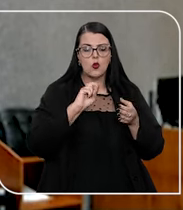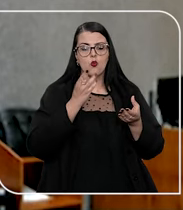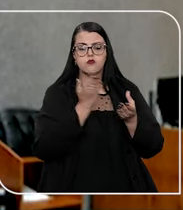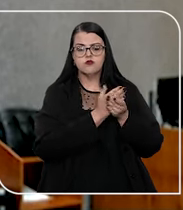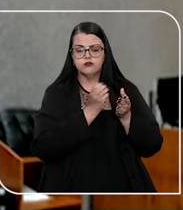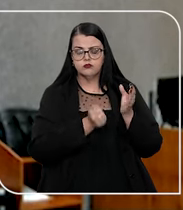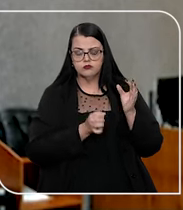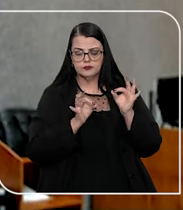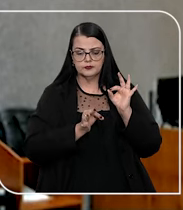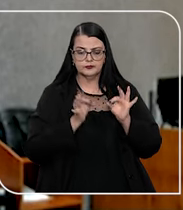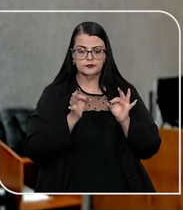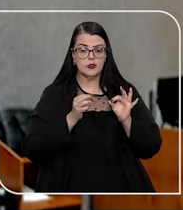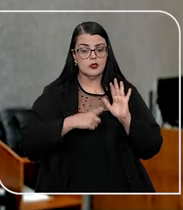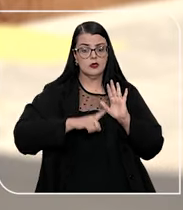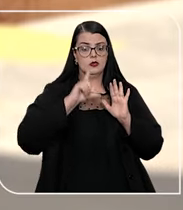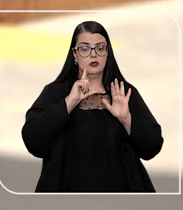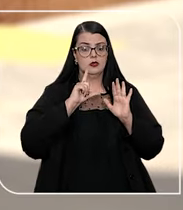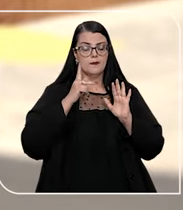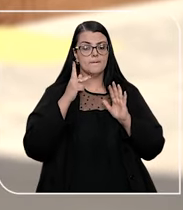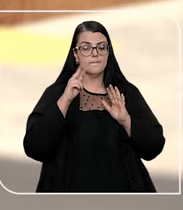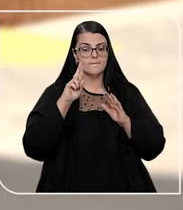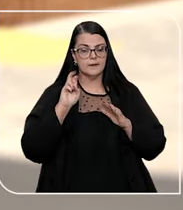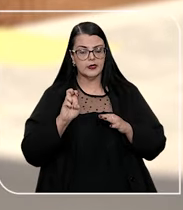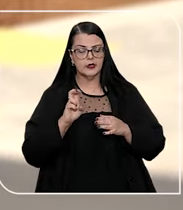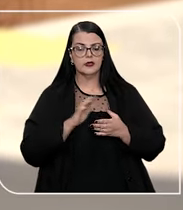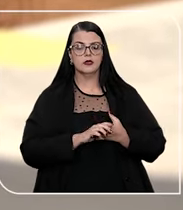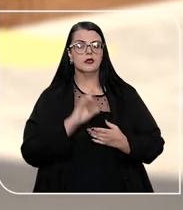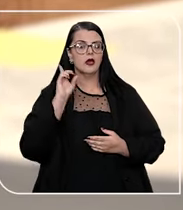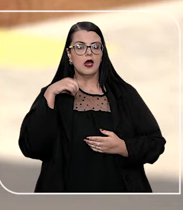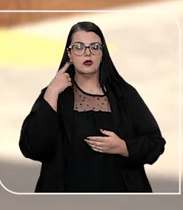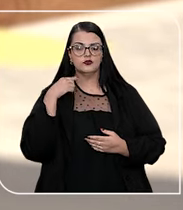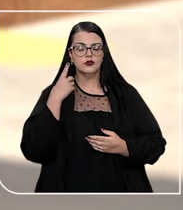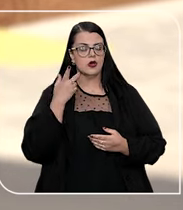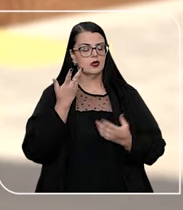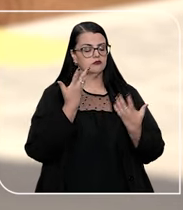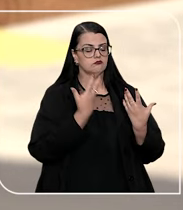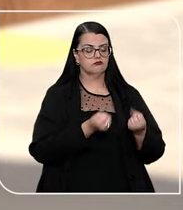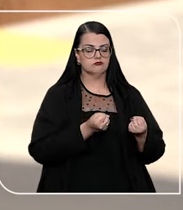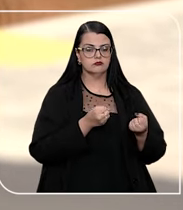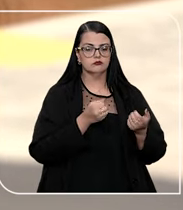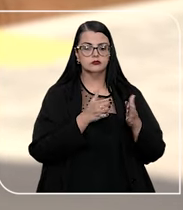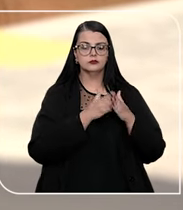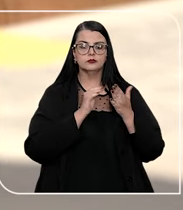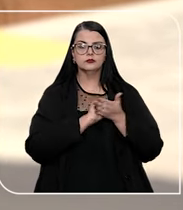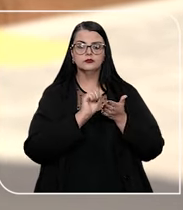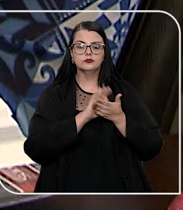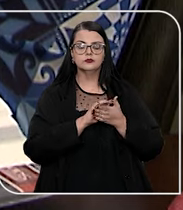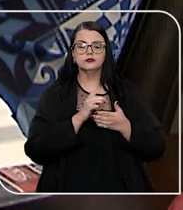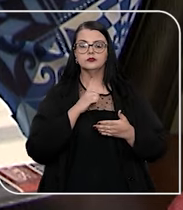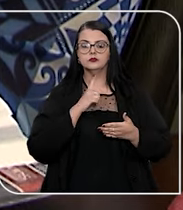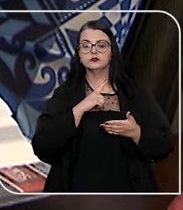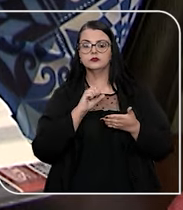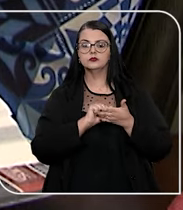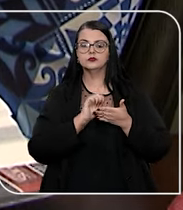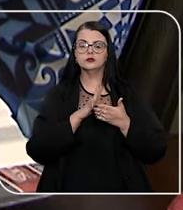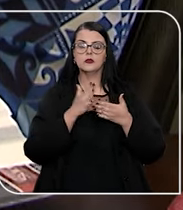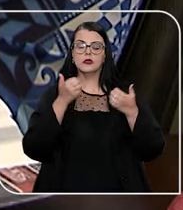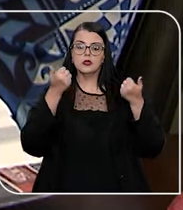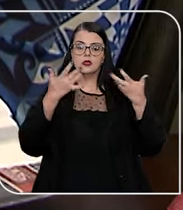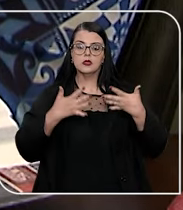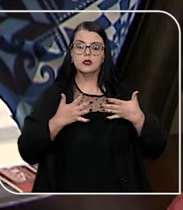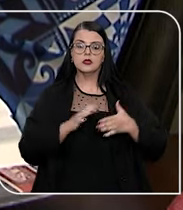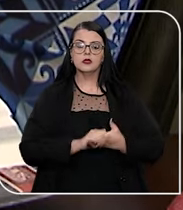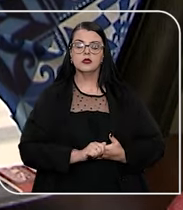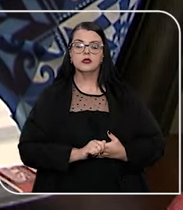execução de pré-executividade mesmo que o advogado não tenha poderes especiais para receber citação no caso dos Autos a